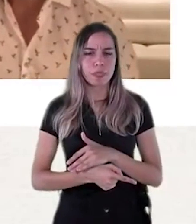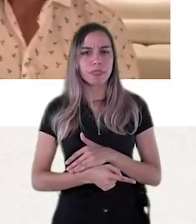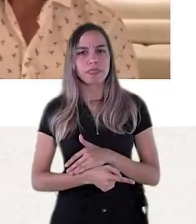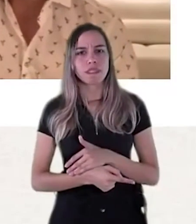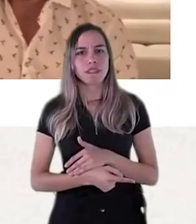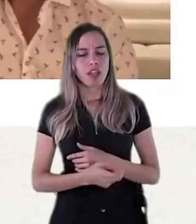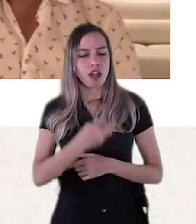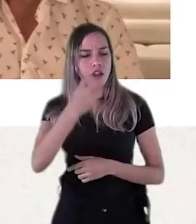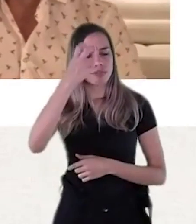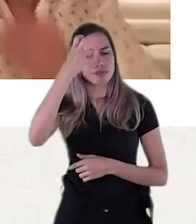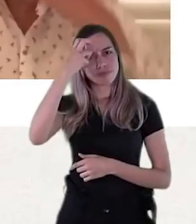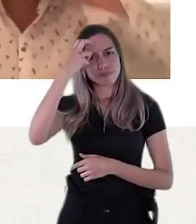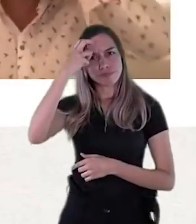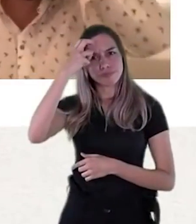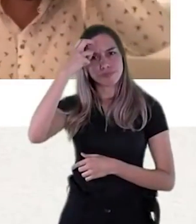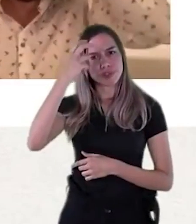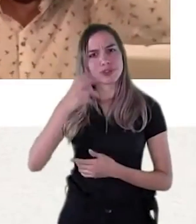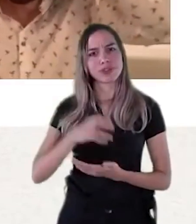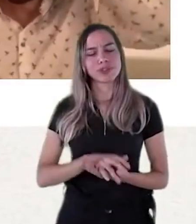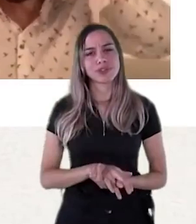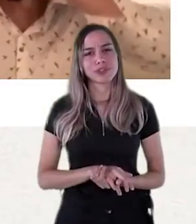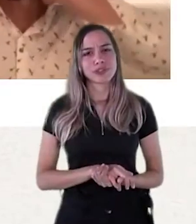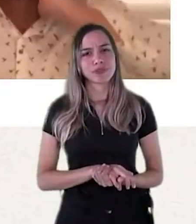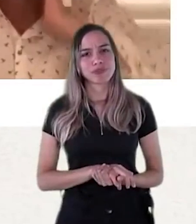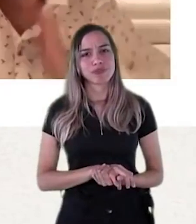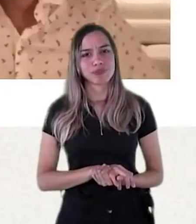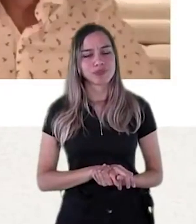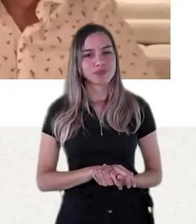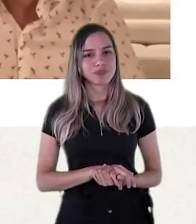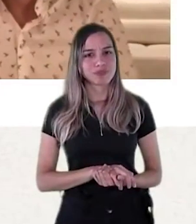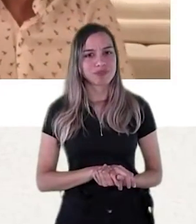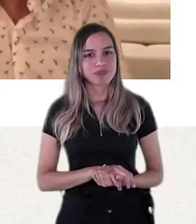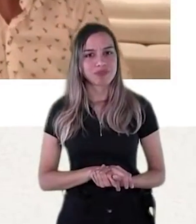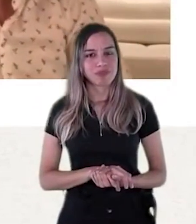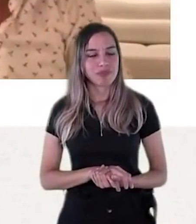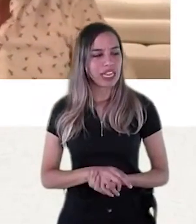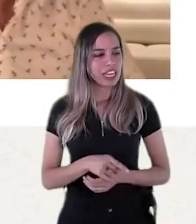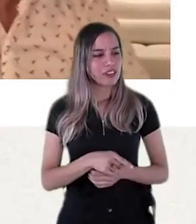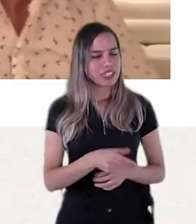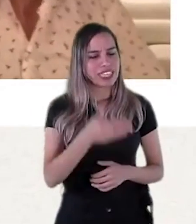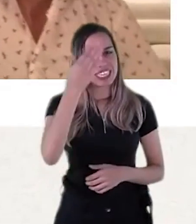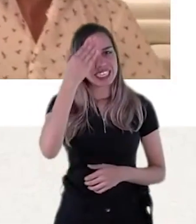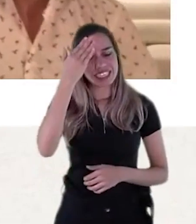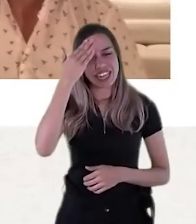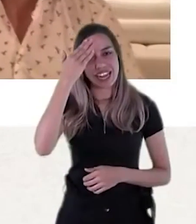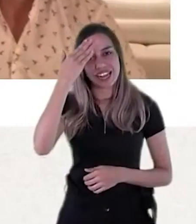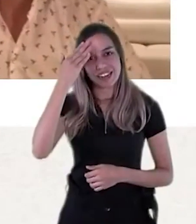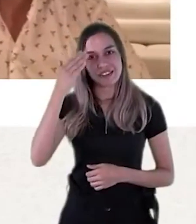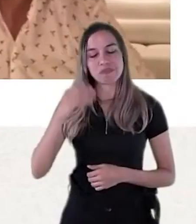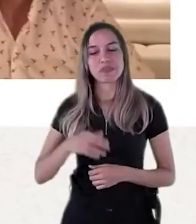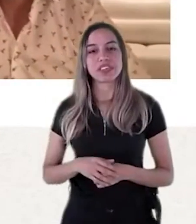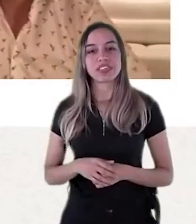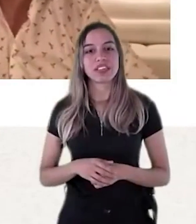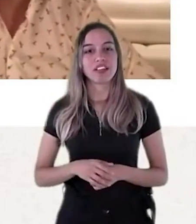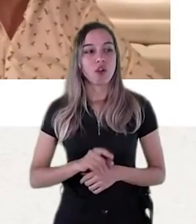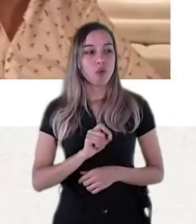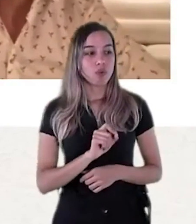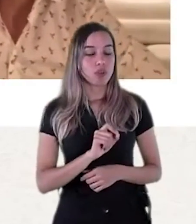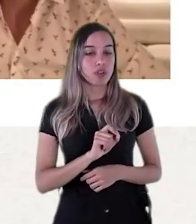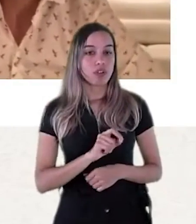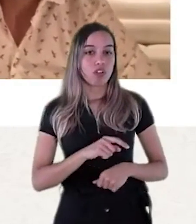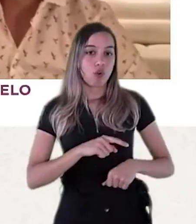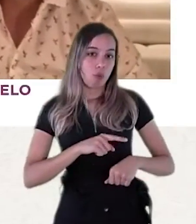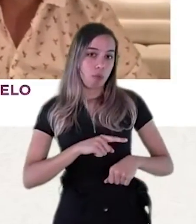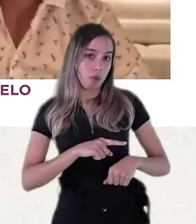como tantos Operário, outros, né? Porque só você sabe que nos seus tempos de atividade, claro,